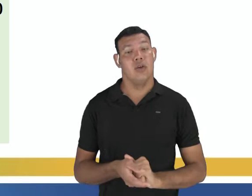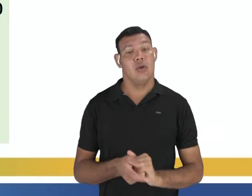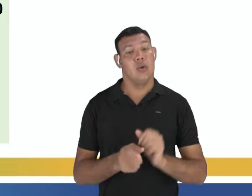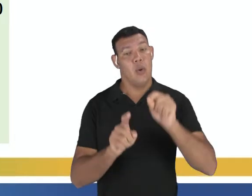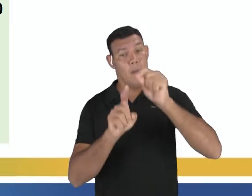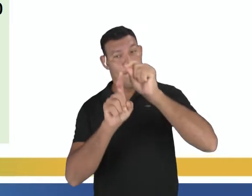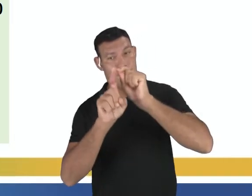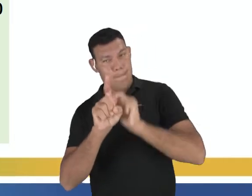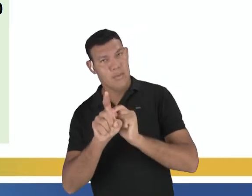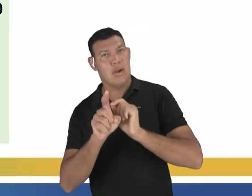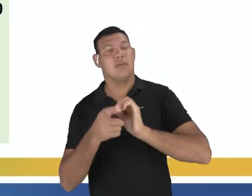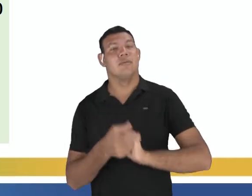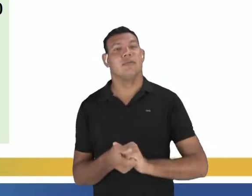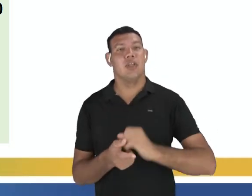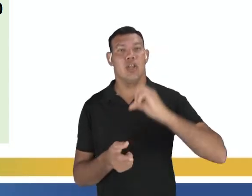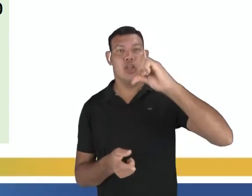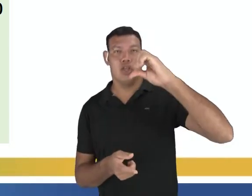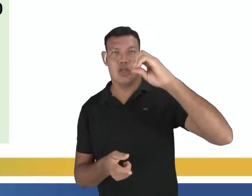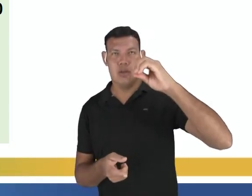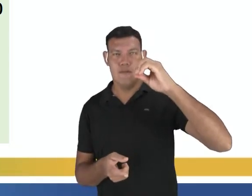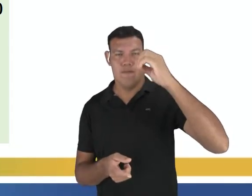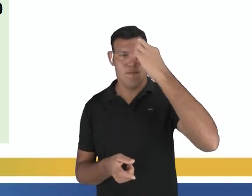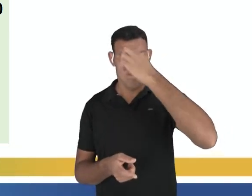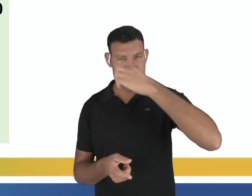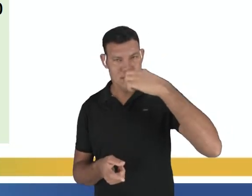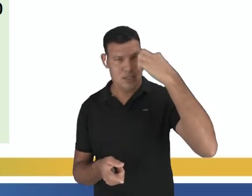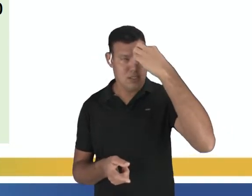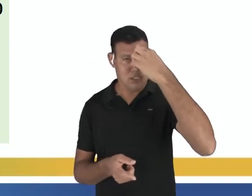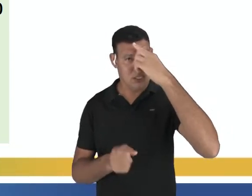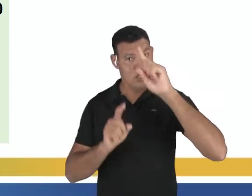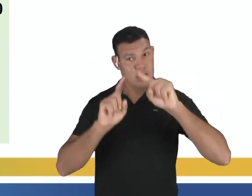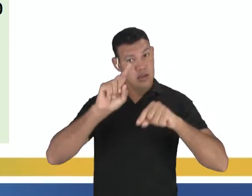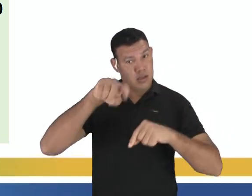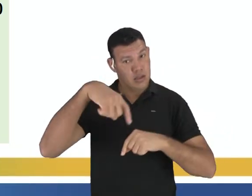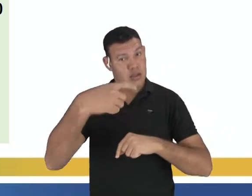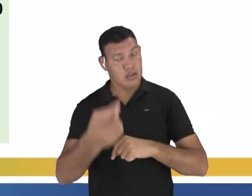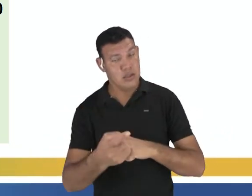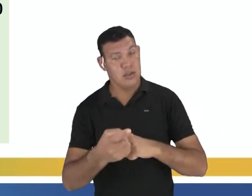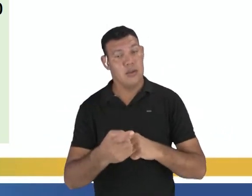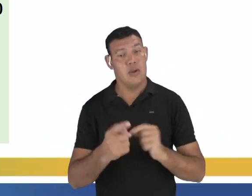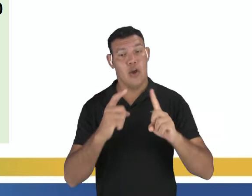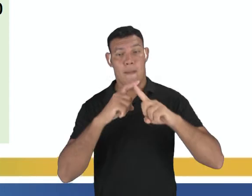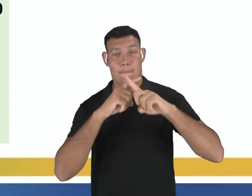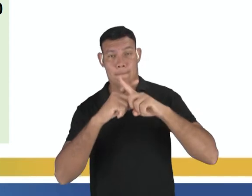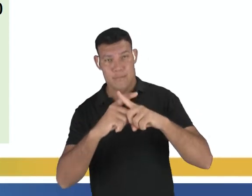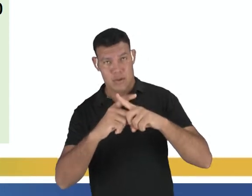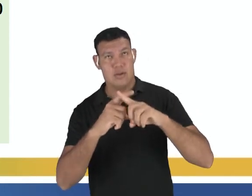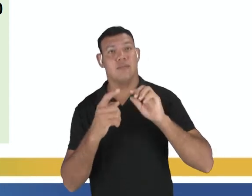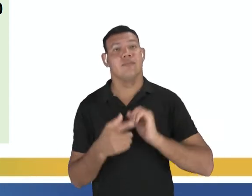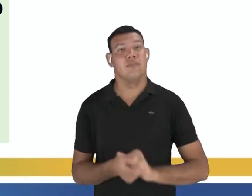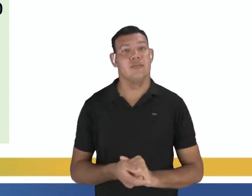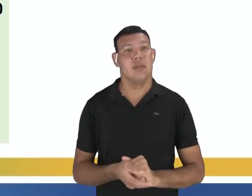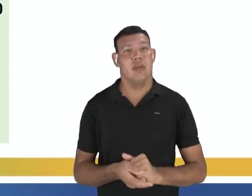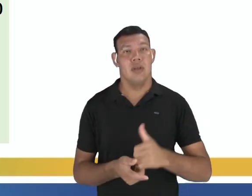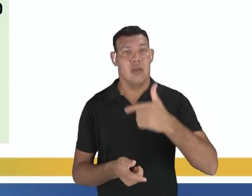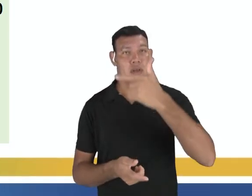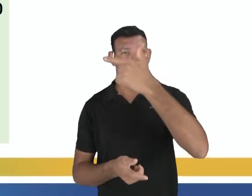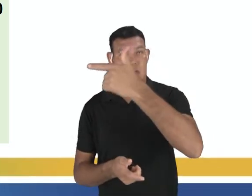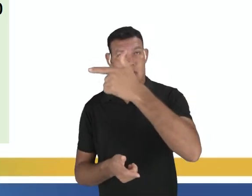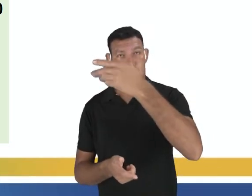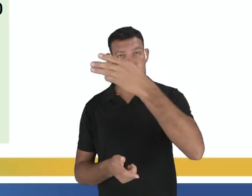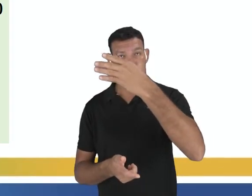esse chuveiro vai ter ficado ligado 90 horas, né? Depois você multiplica a potência vezes essas 90 horas.